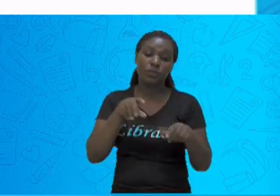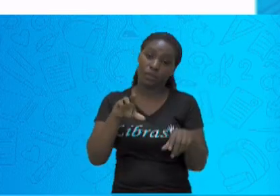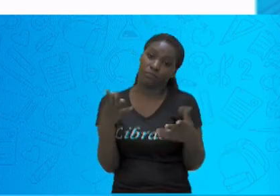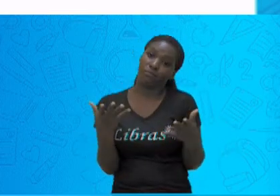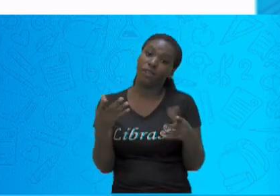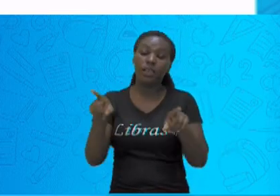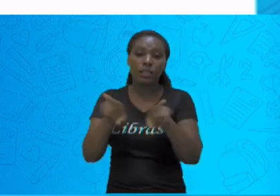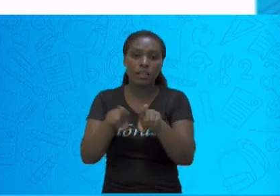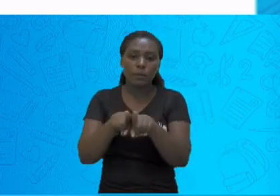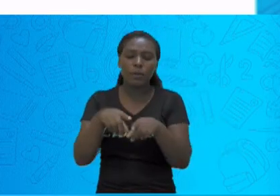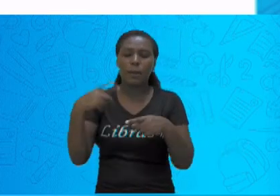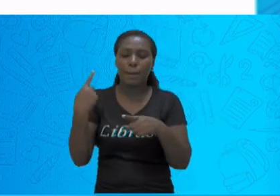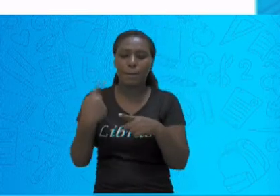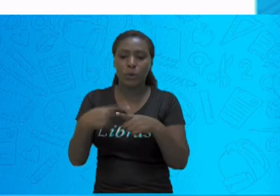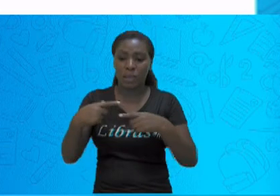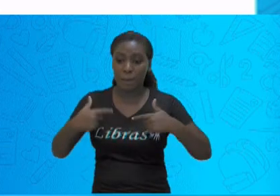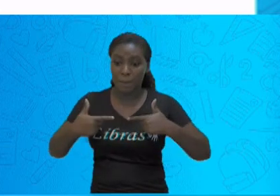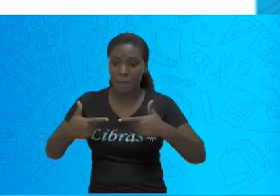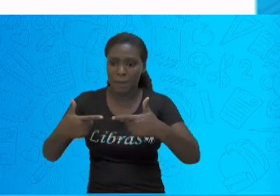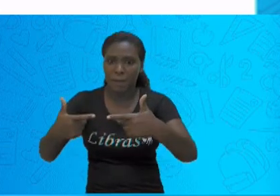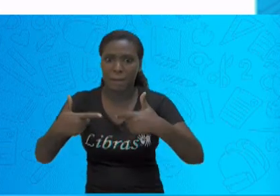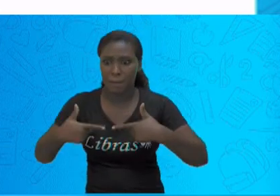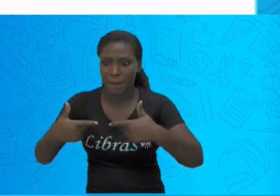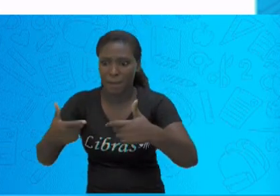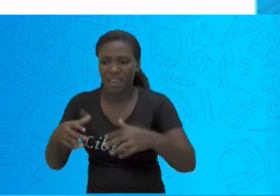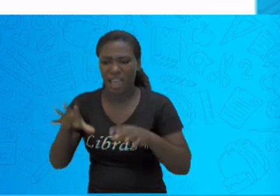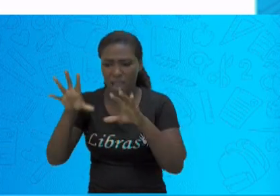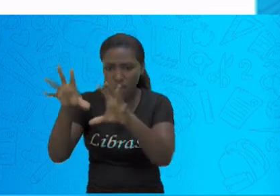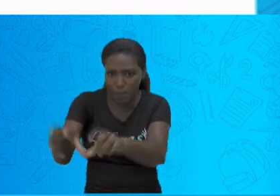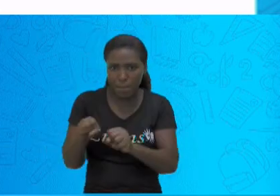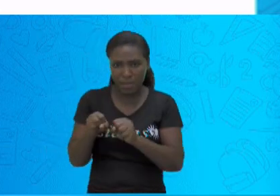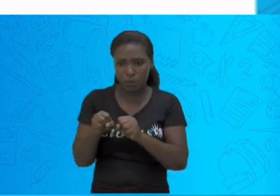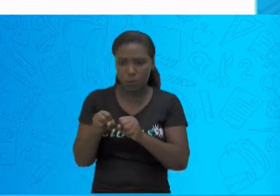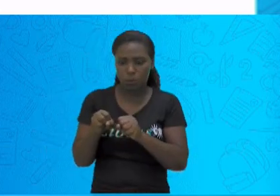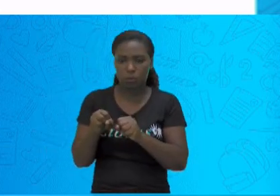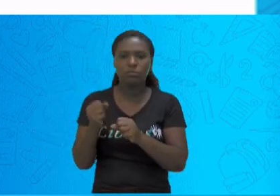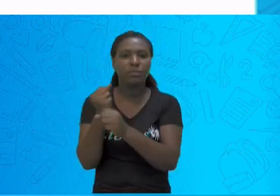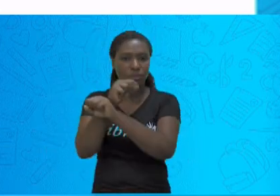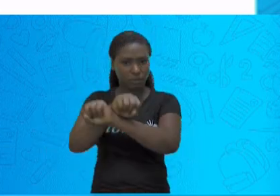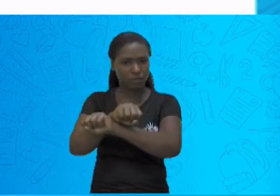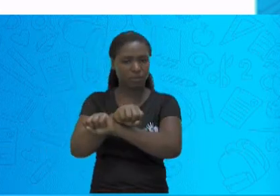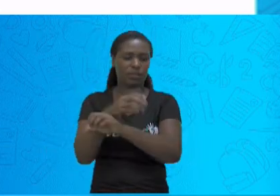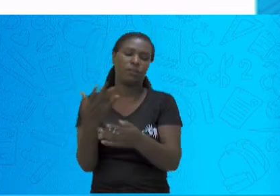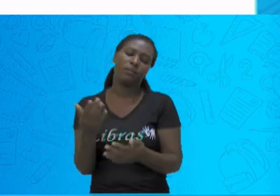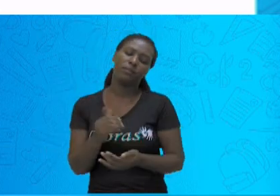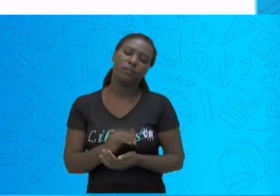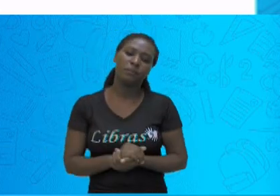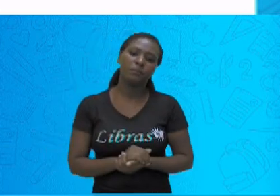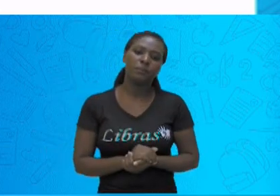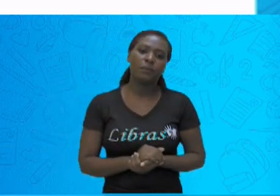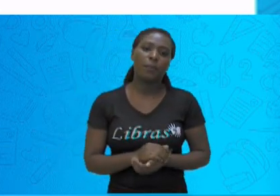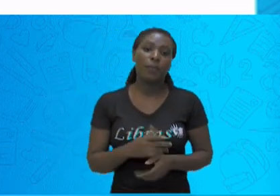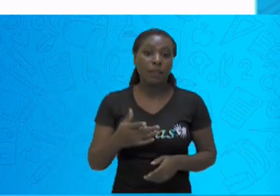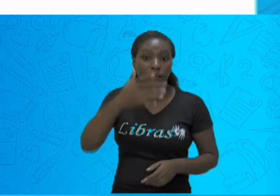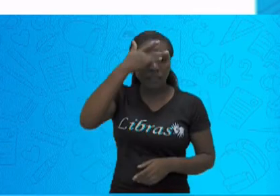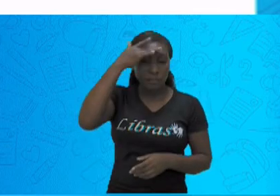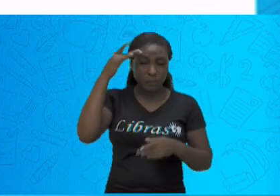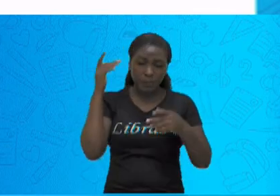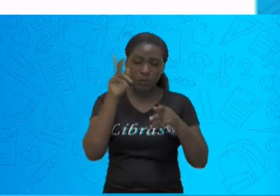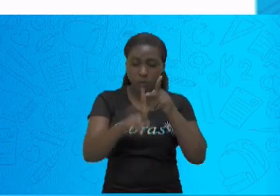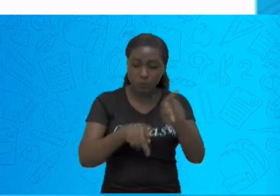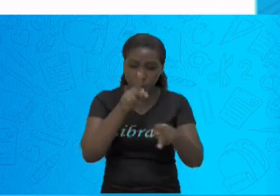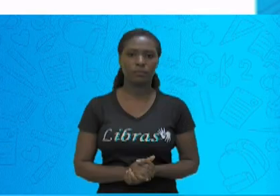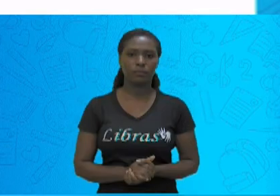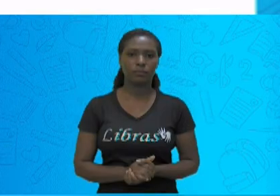Os deuses maias, eles eram politeístas, acreditavam em vários deuses e todos os deuses estavam ligados à